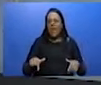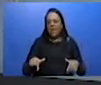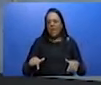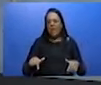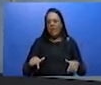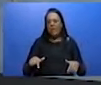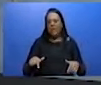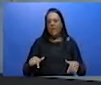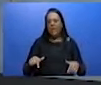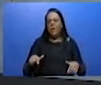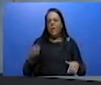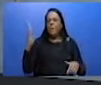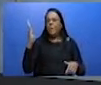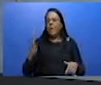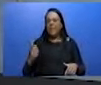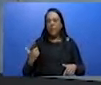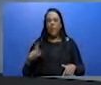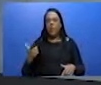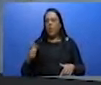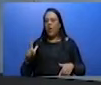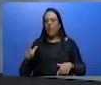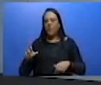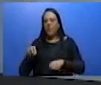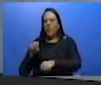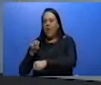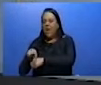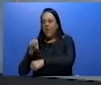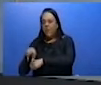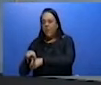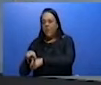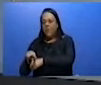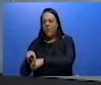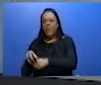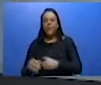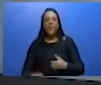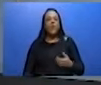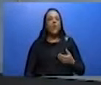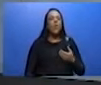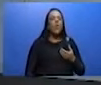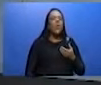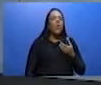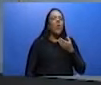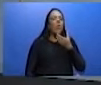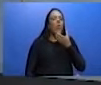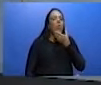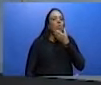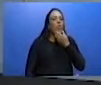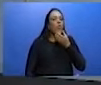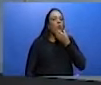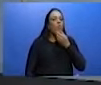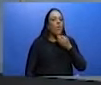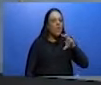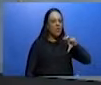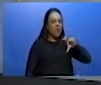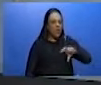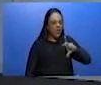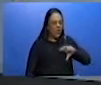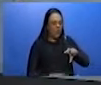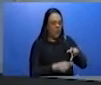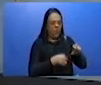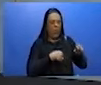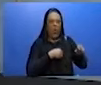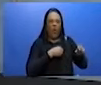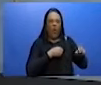Os europeus trouxeram esse vírus. Então, os homens brancos pegaram roupa contaminada de gente que estava doente